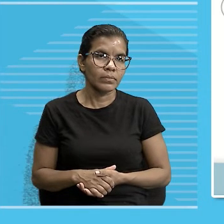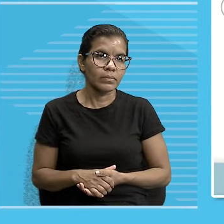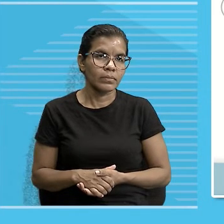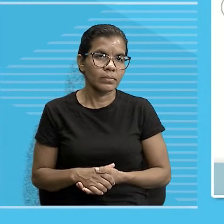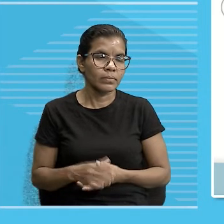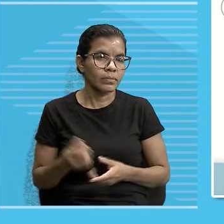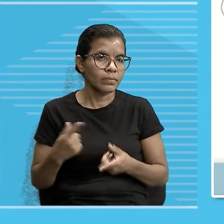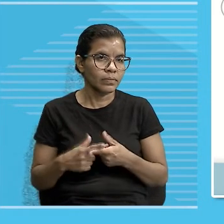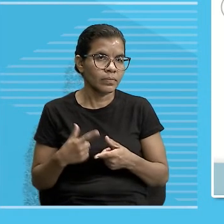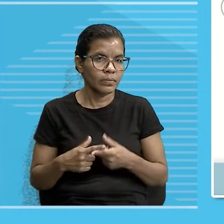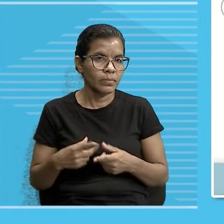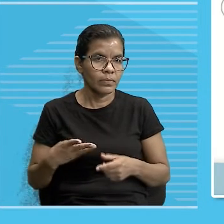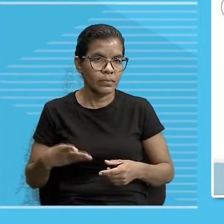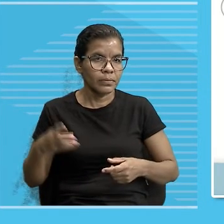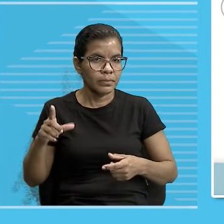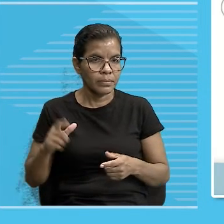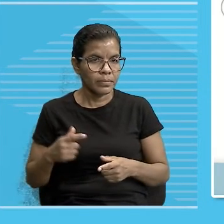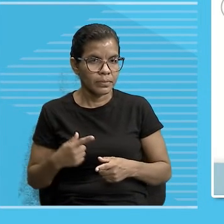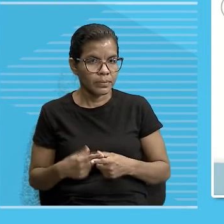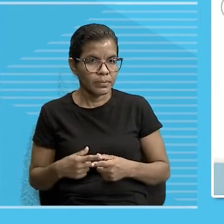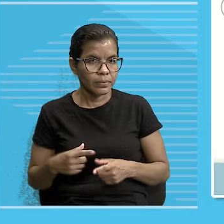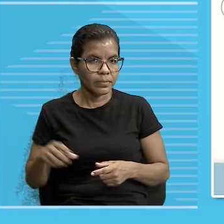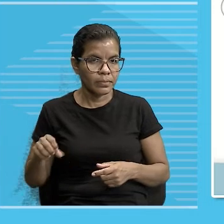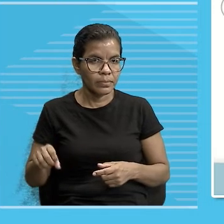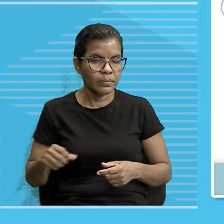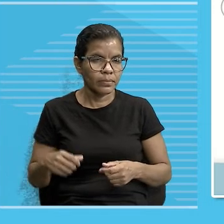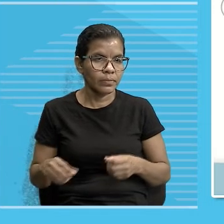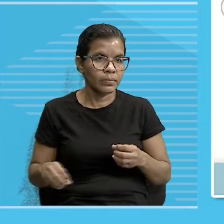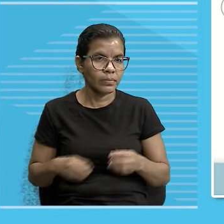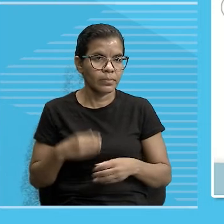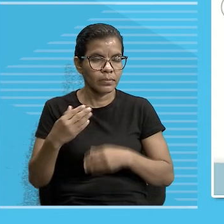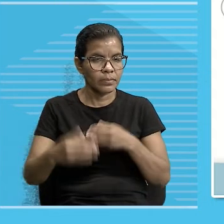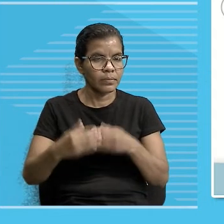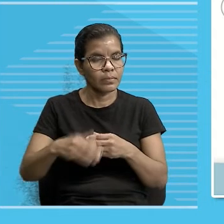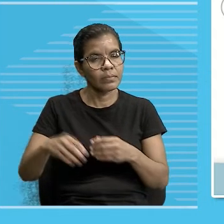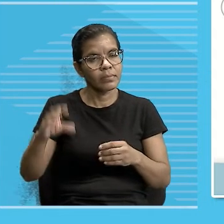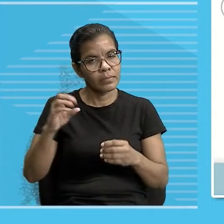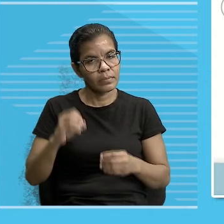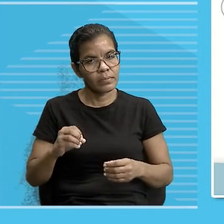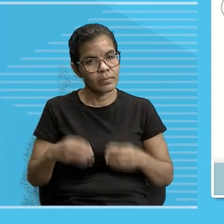Você pode multiplicar 4 vezes 9 e acrescentar o zero.